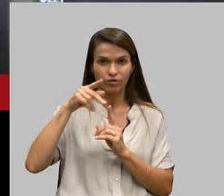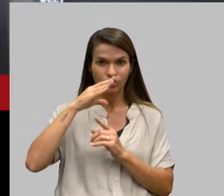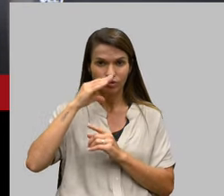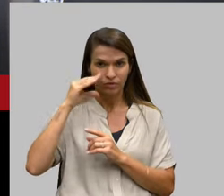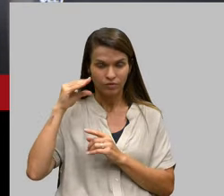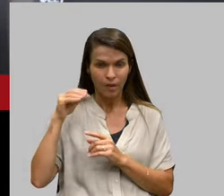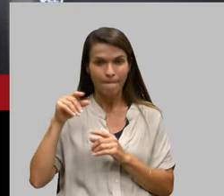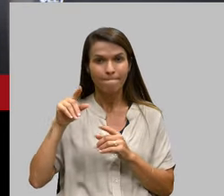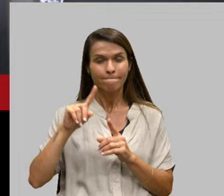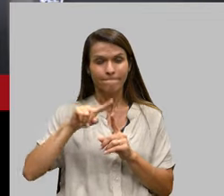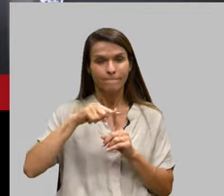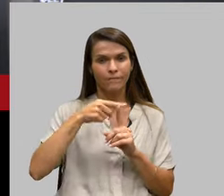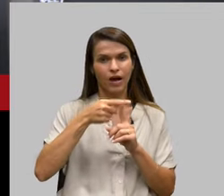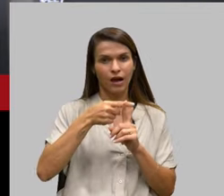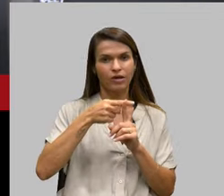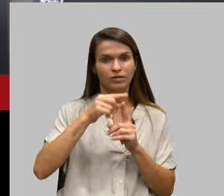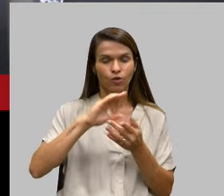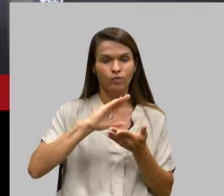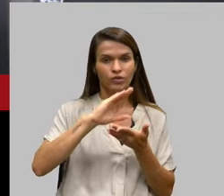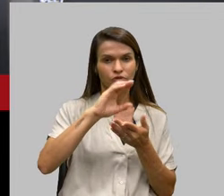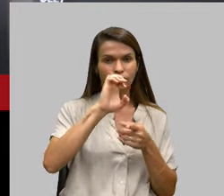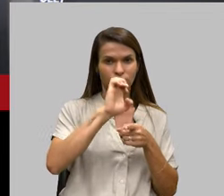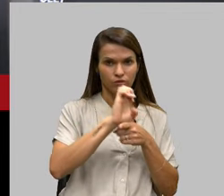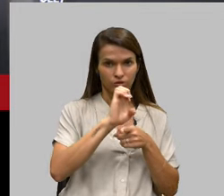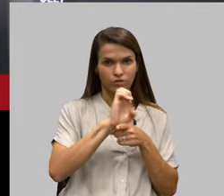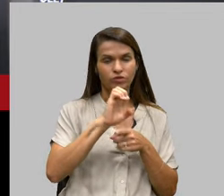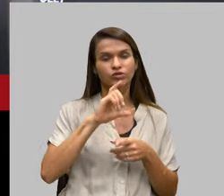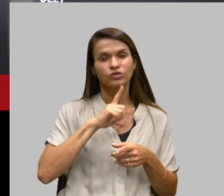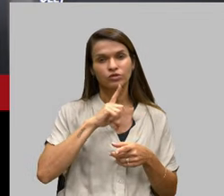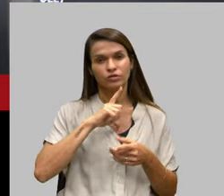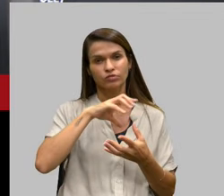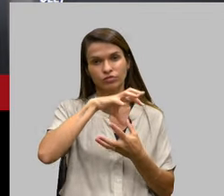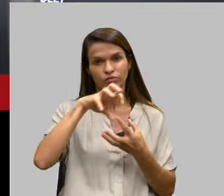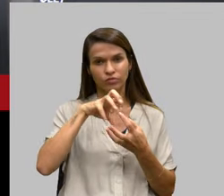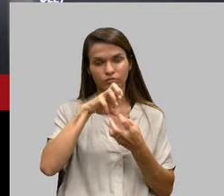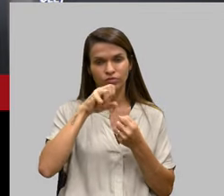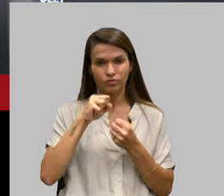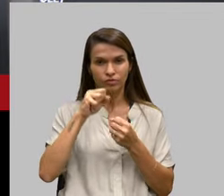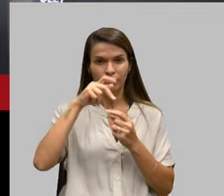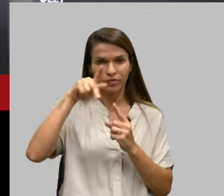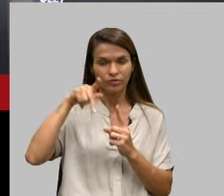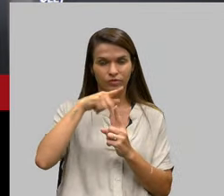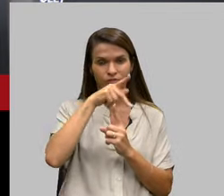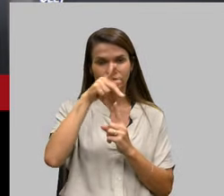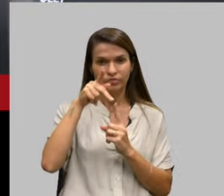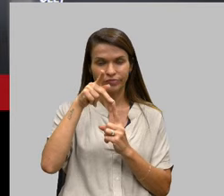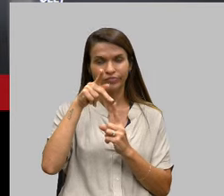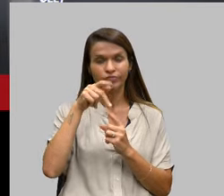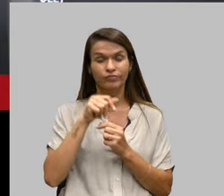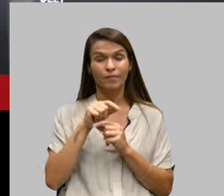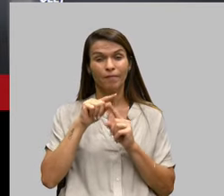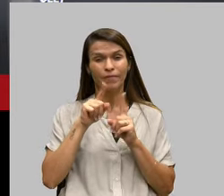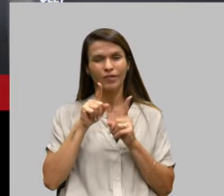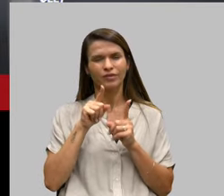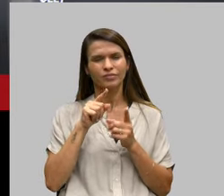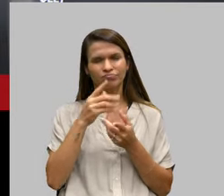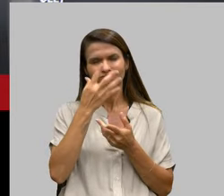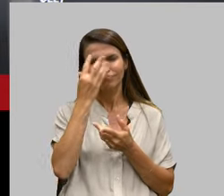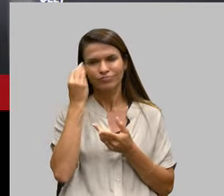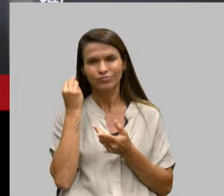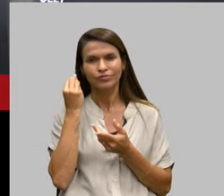a contribuição do Estado de sustentar os regimes próprios de Previdência Social contudo eles esquecem que há um dispositivo